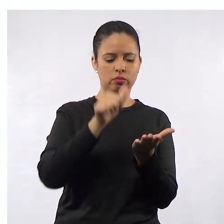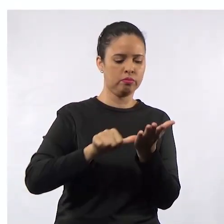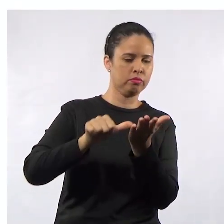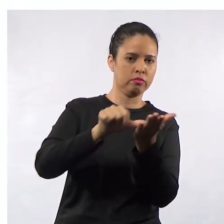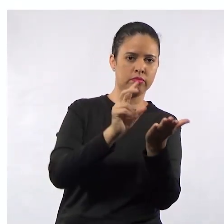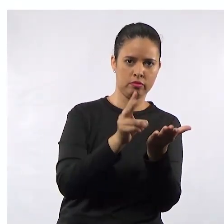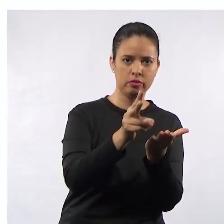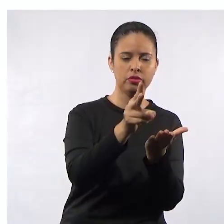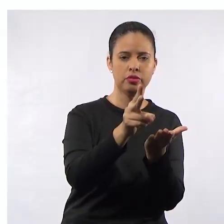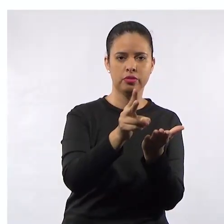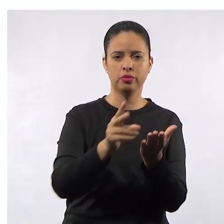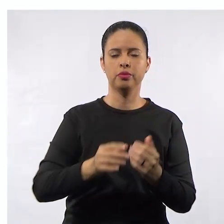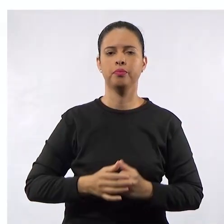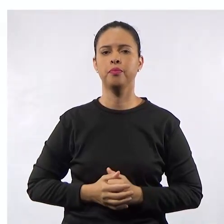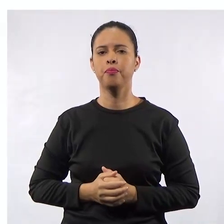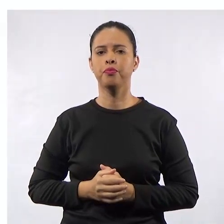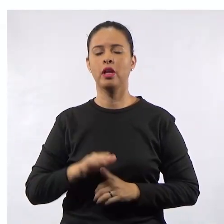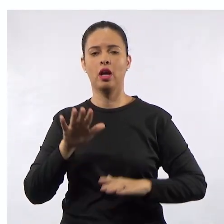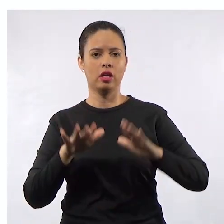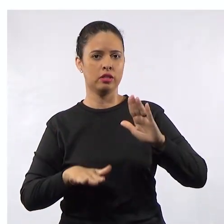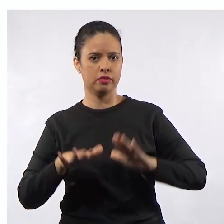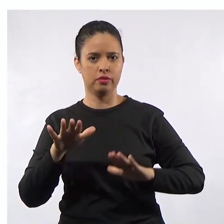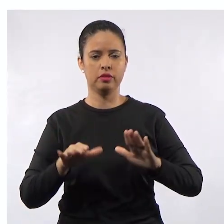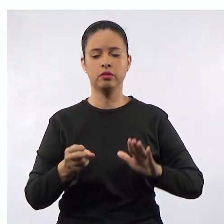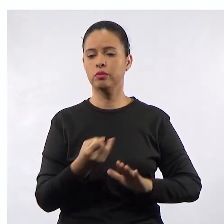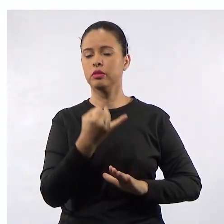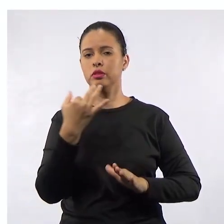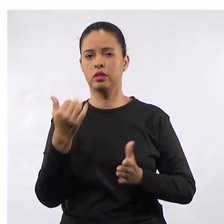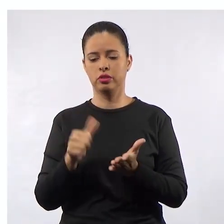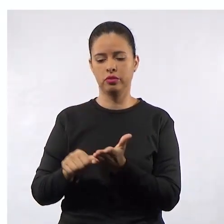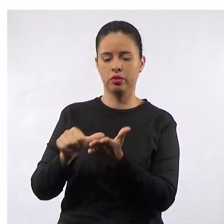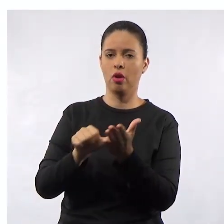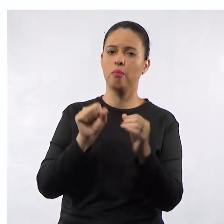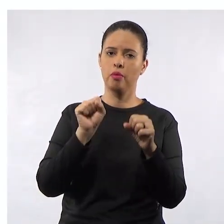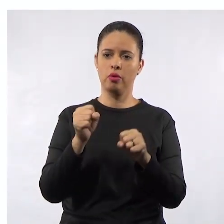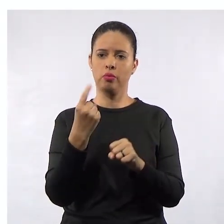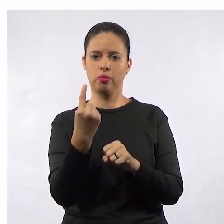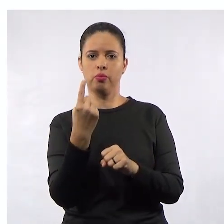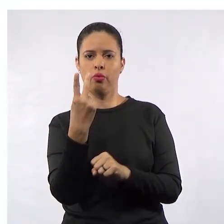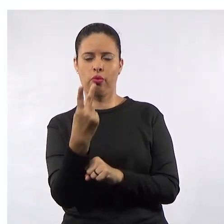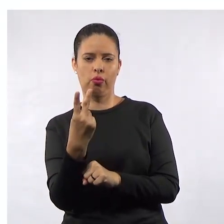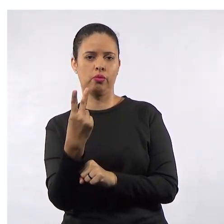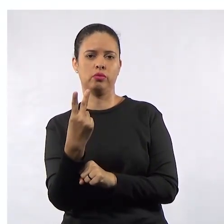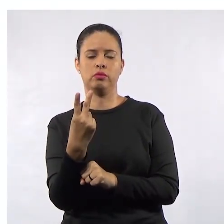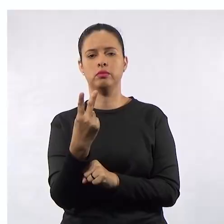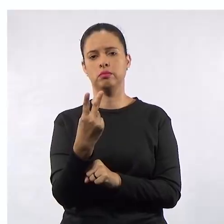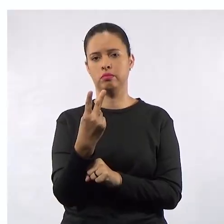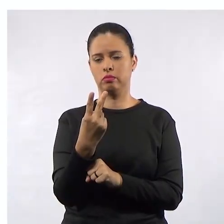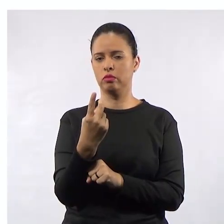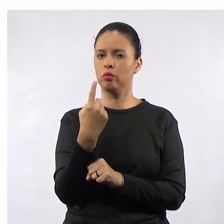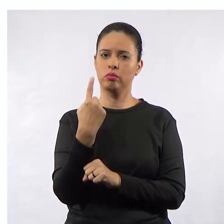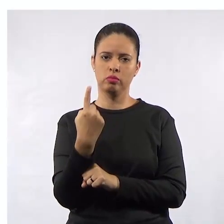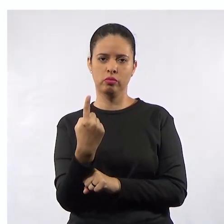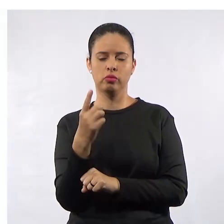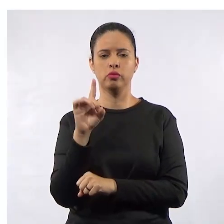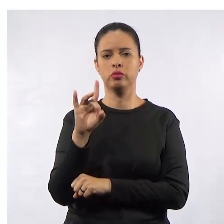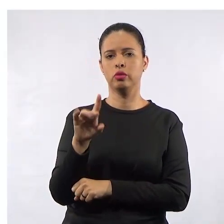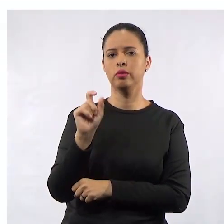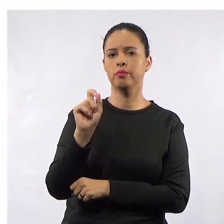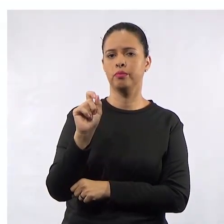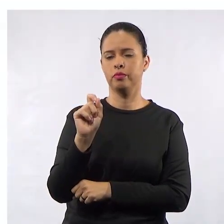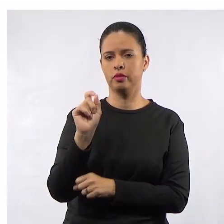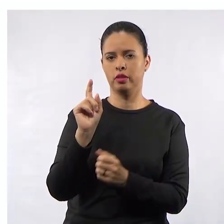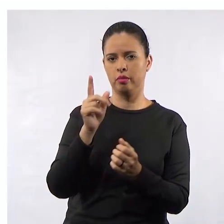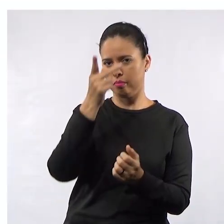aqui a gente fala entre um sócio Mas dependendo da quantidade de sócio pode ser dois sócios enfim a gente coloca um no sentido de que